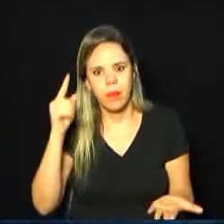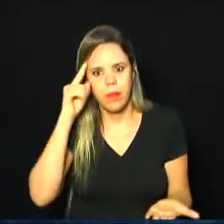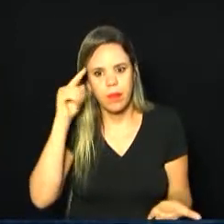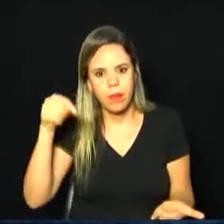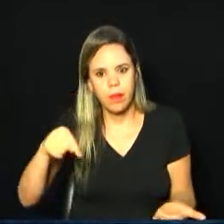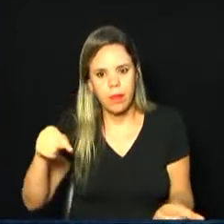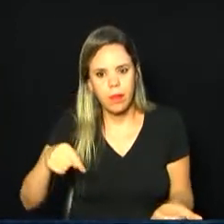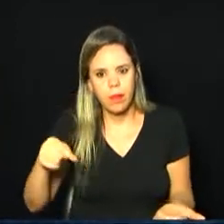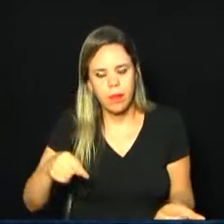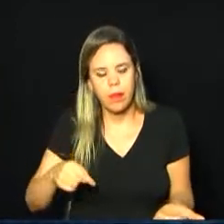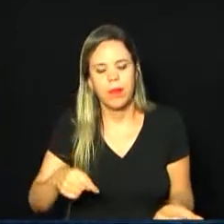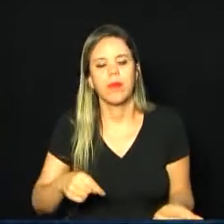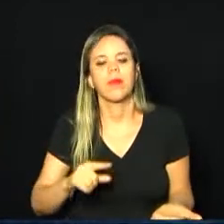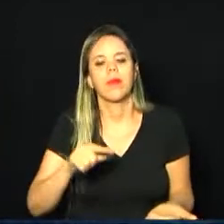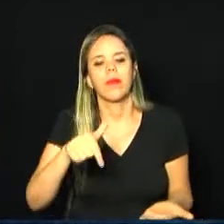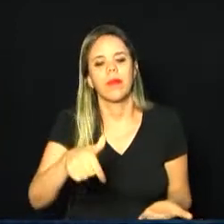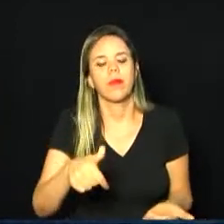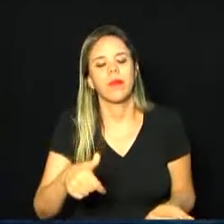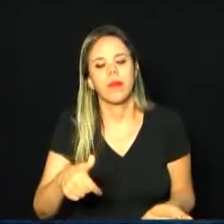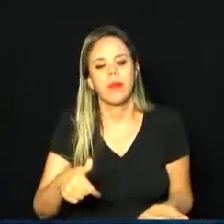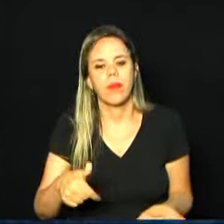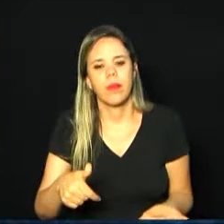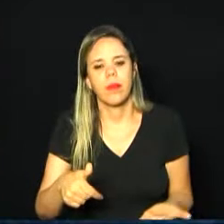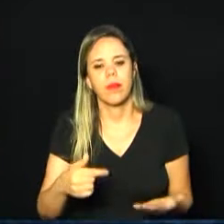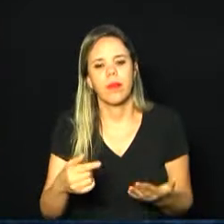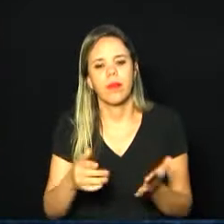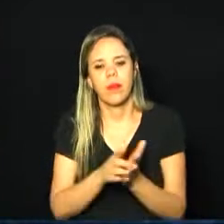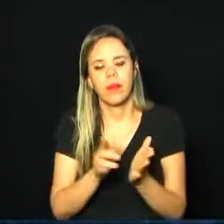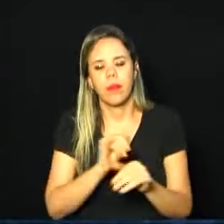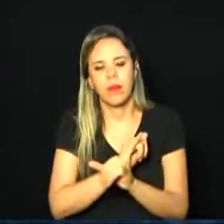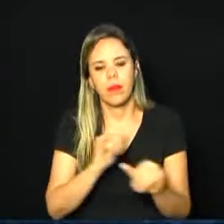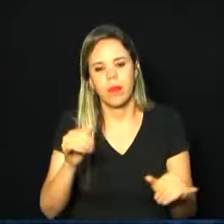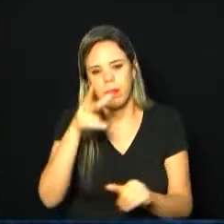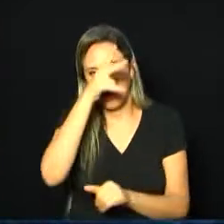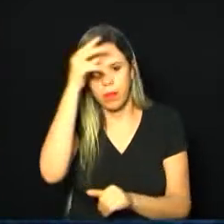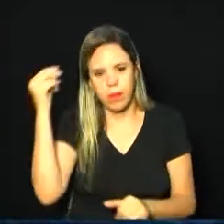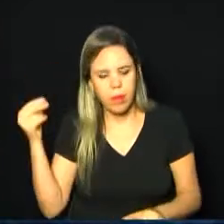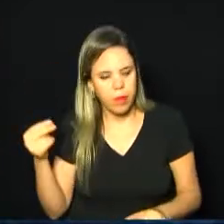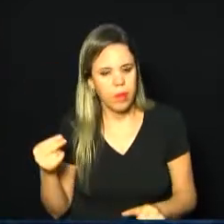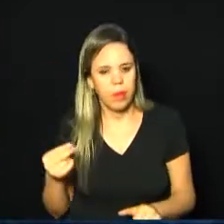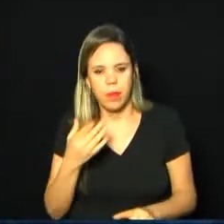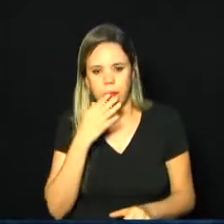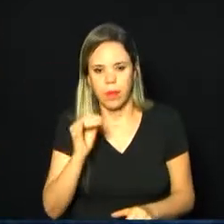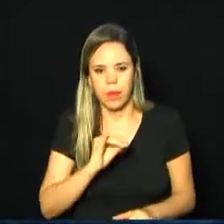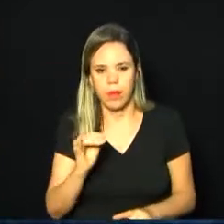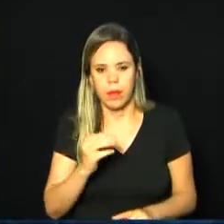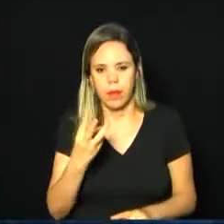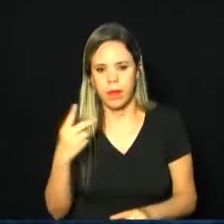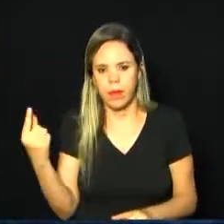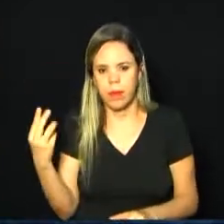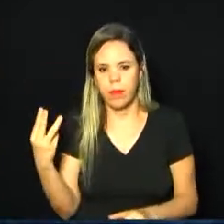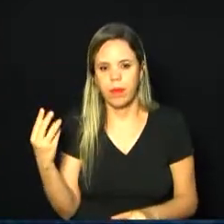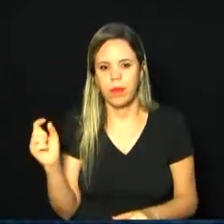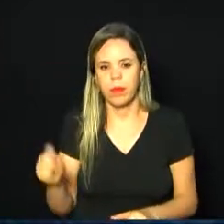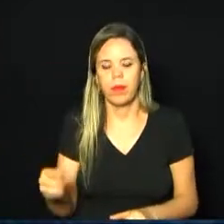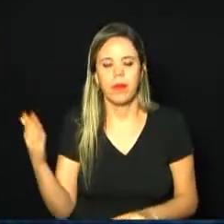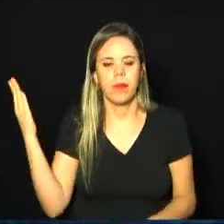aqui posterior ao é boletim enviado pela Prefeitura Indaiatuba 32